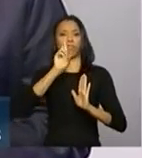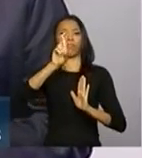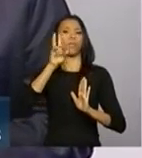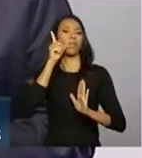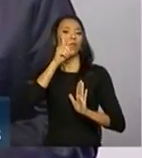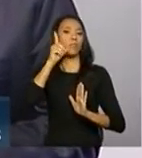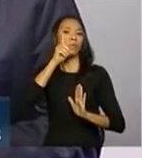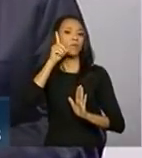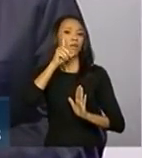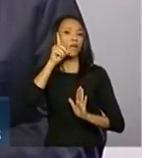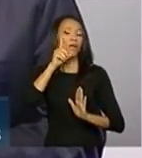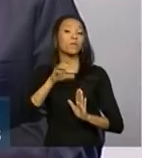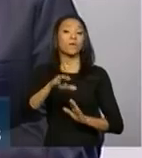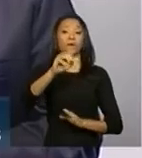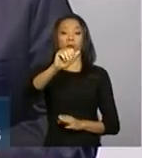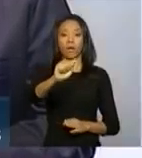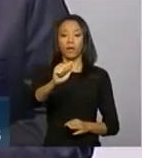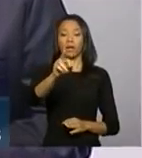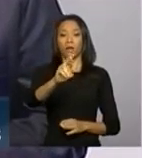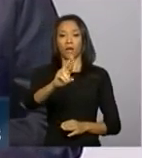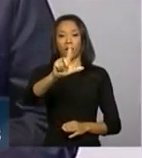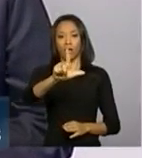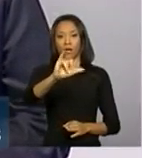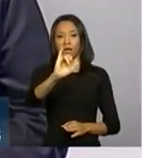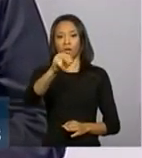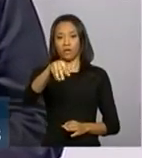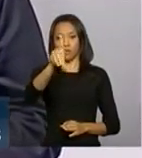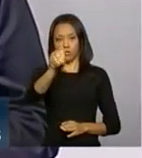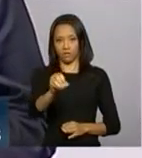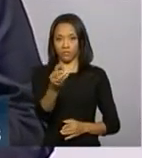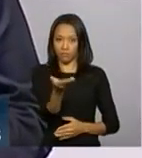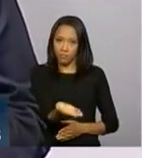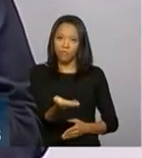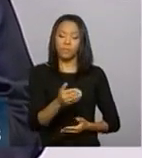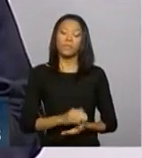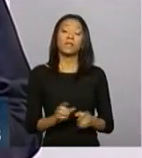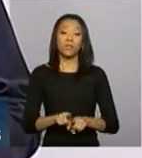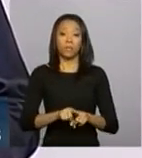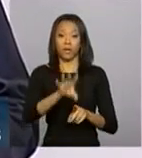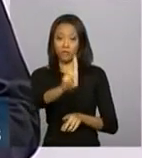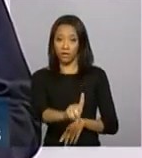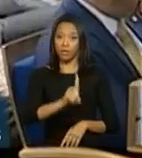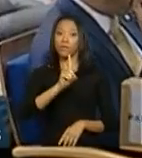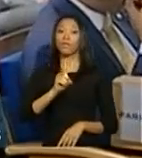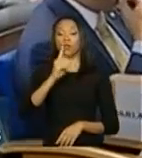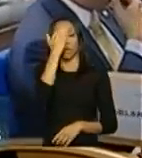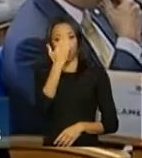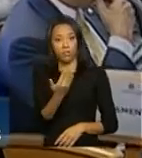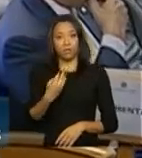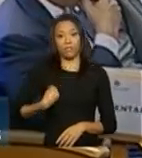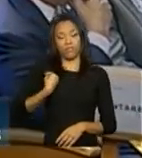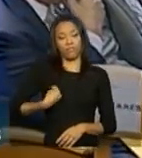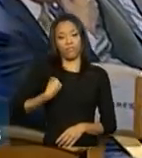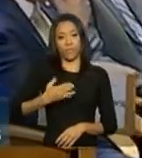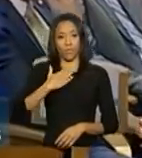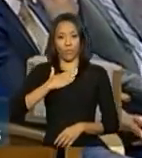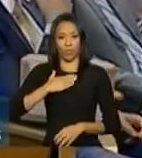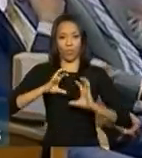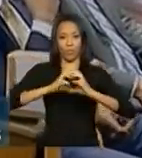deputado Arlindo Quinal, vice-presidente da Câmara dos Deputados. agradecer a presença do meu